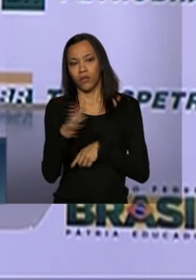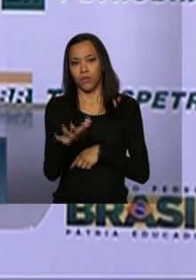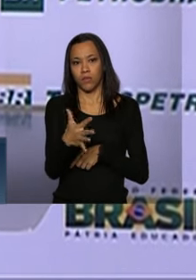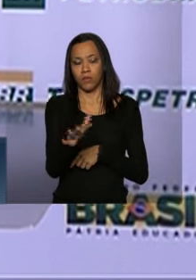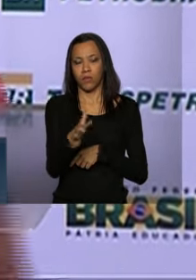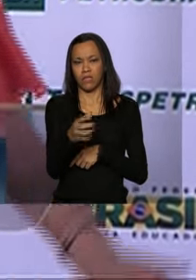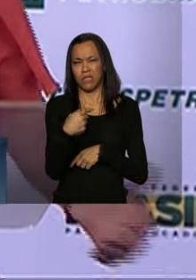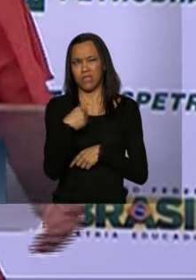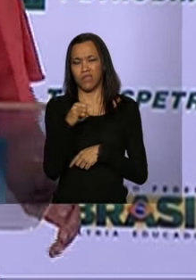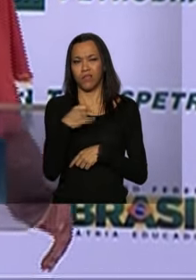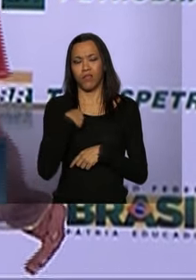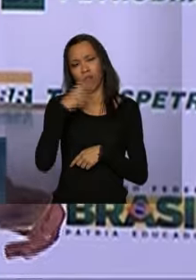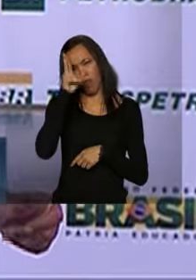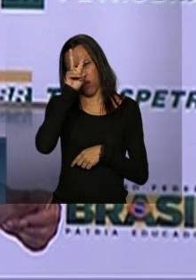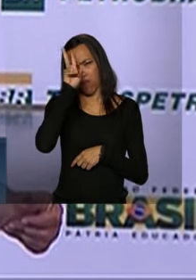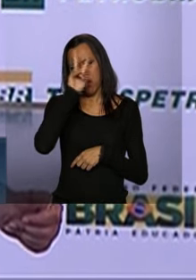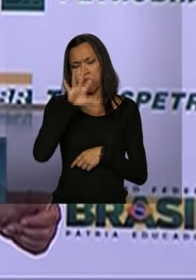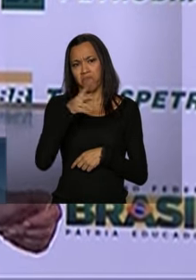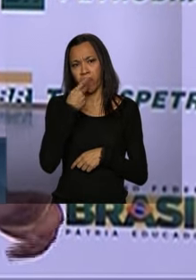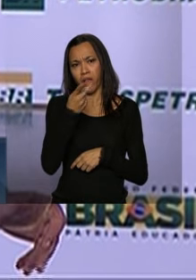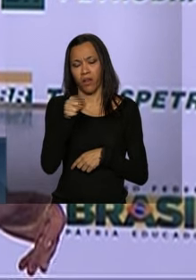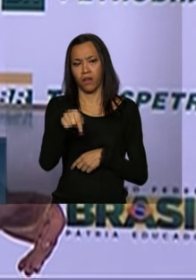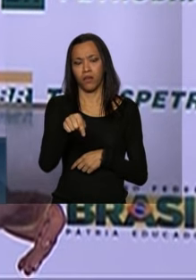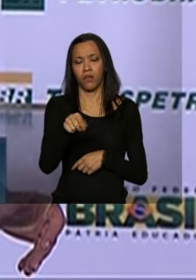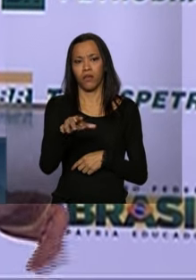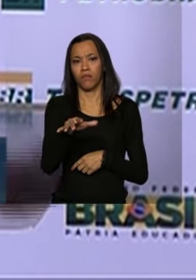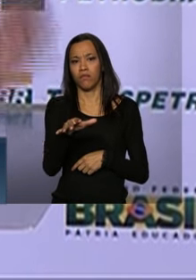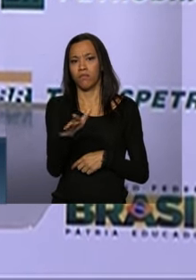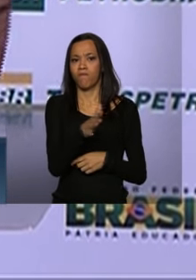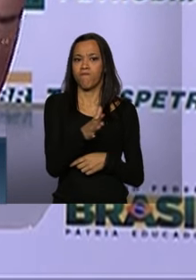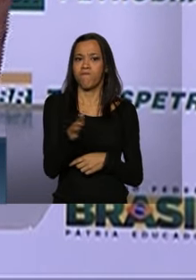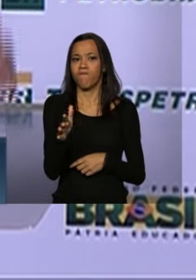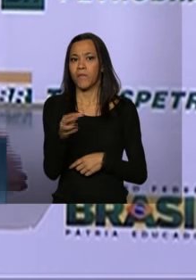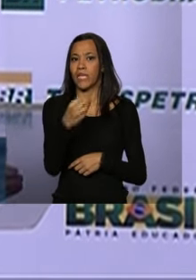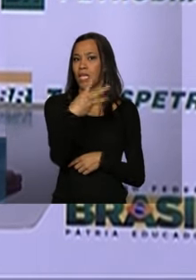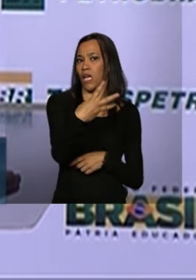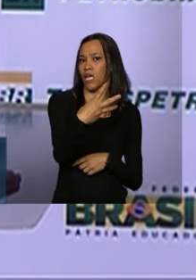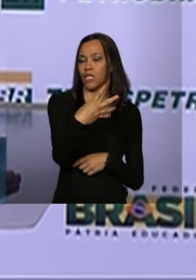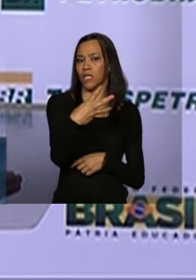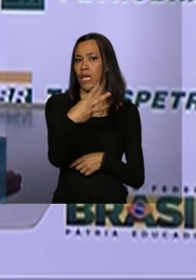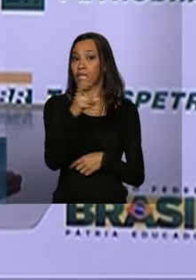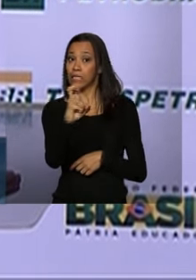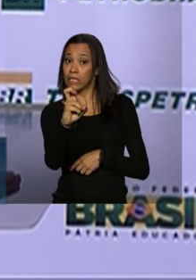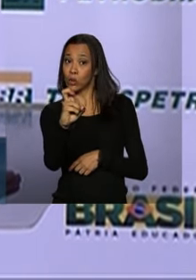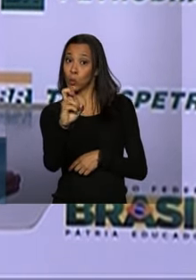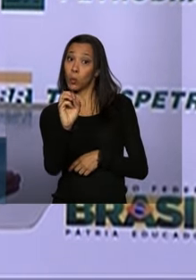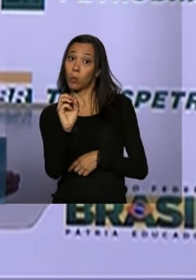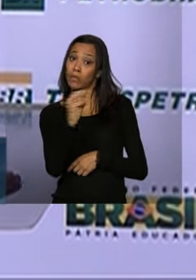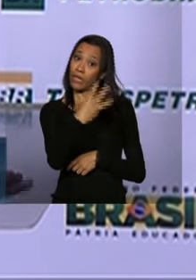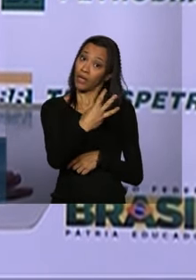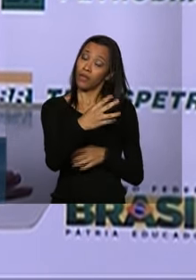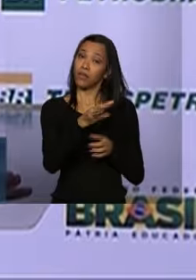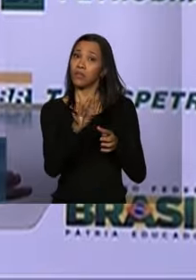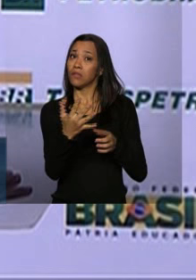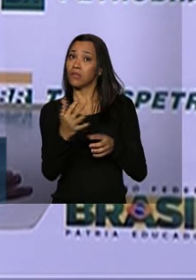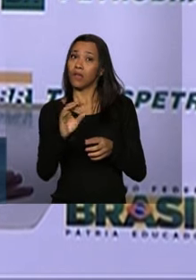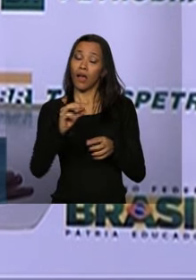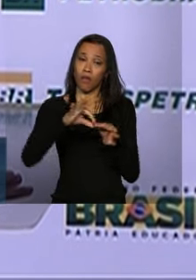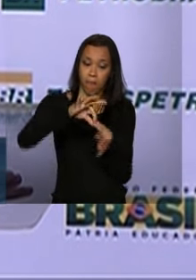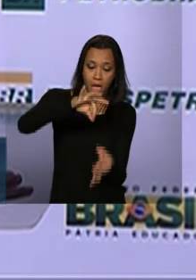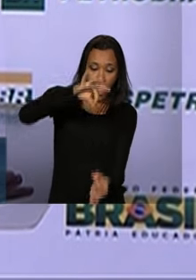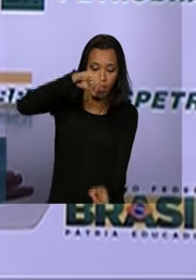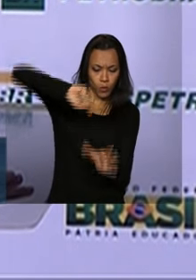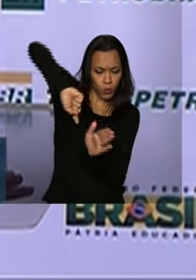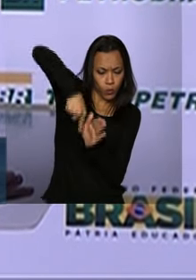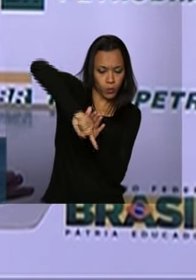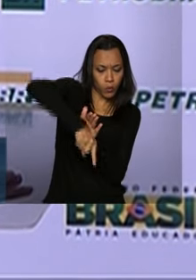se a minha memória não falha, entre 3 a 5 mil metros de